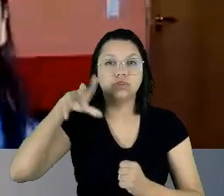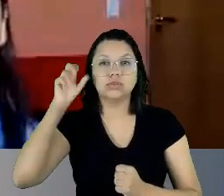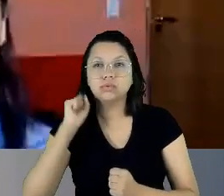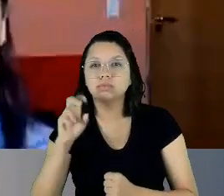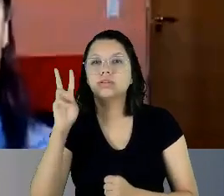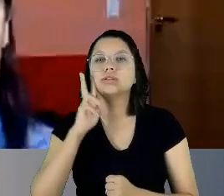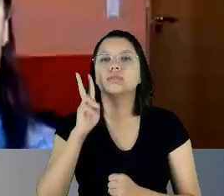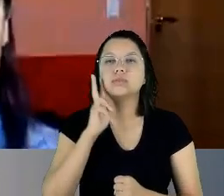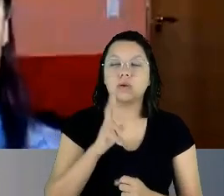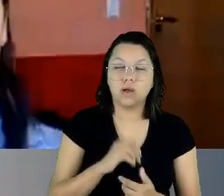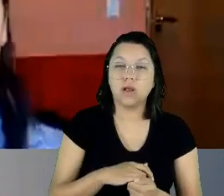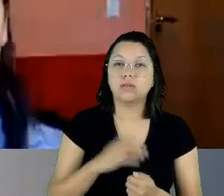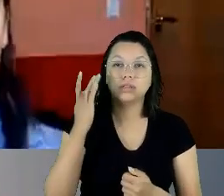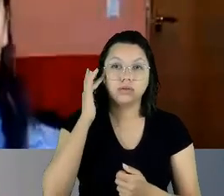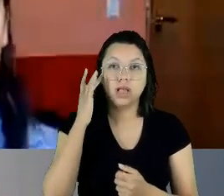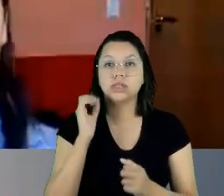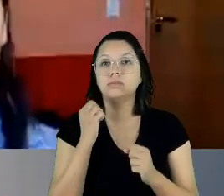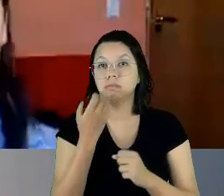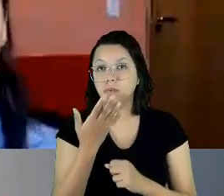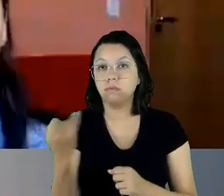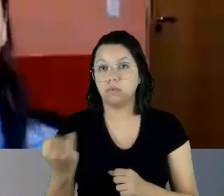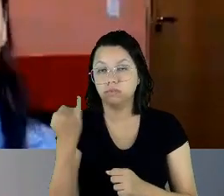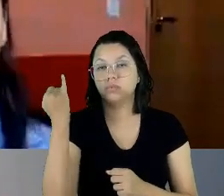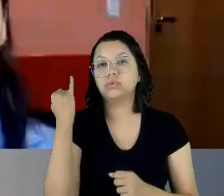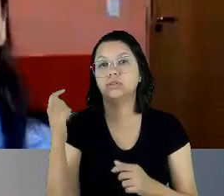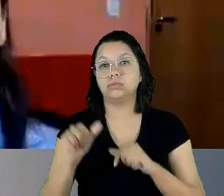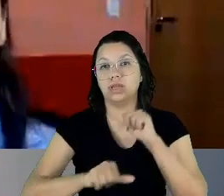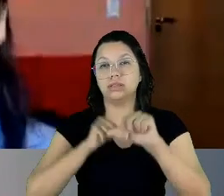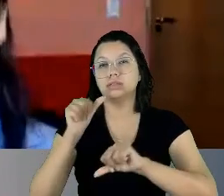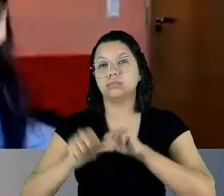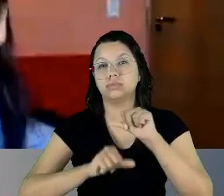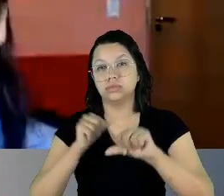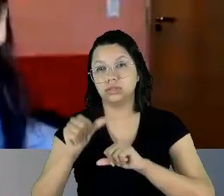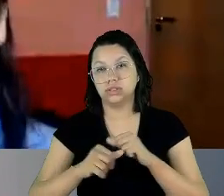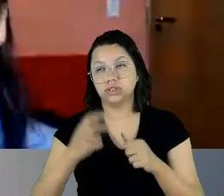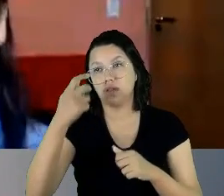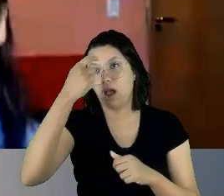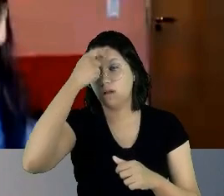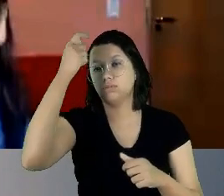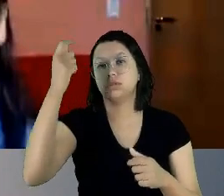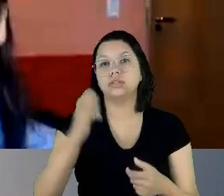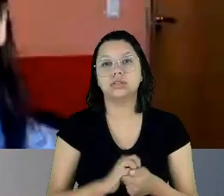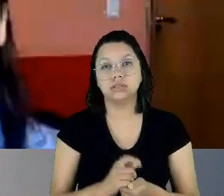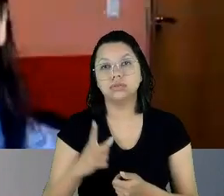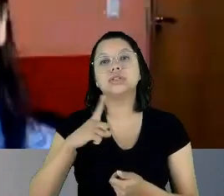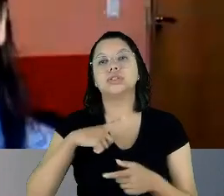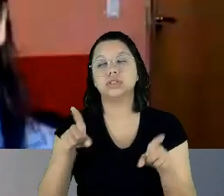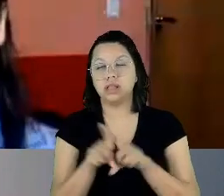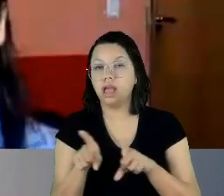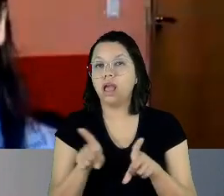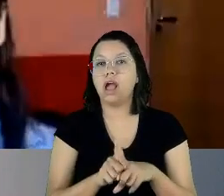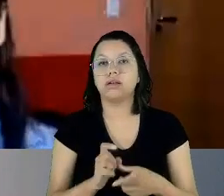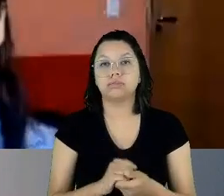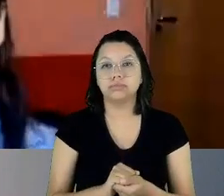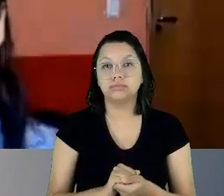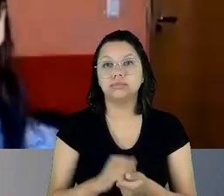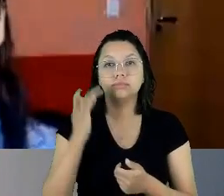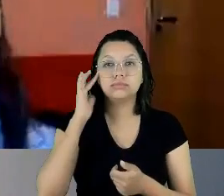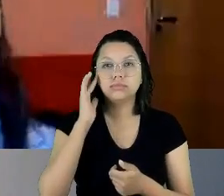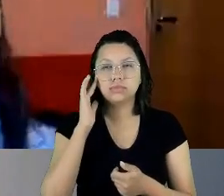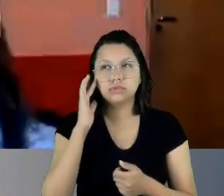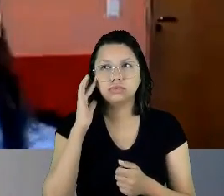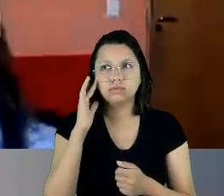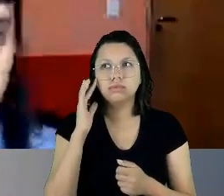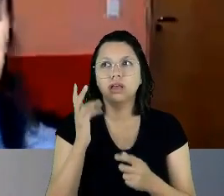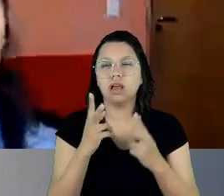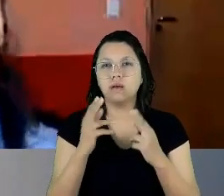escutar histórias, eu acho que pode ser muito importante para essa mudança de conscientização que a gente tem também. E é muito isso que a